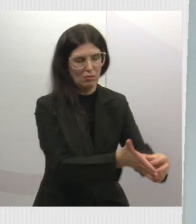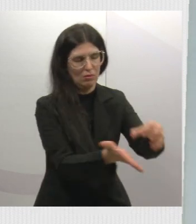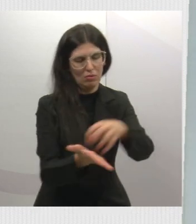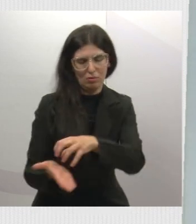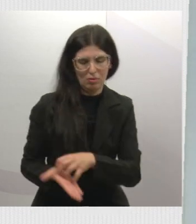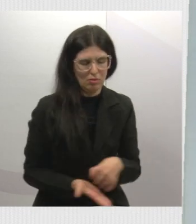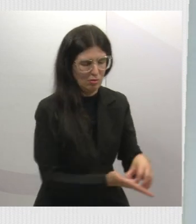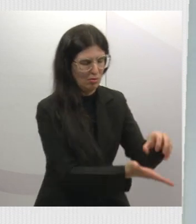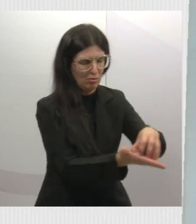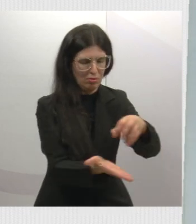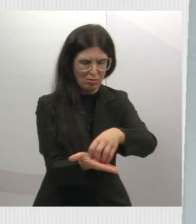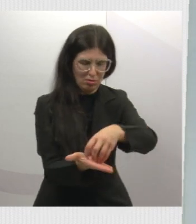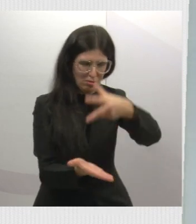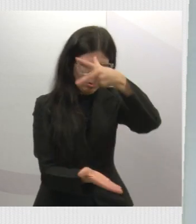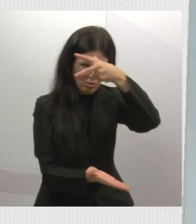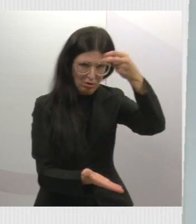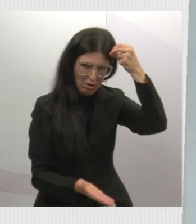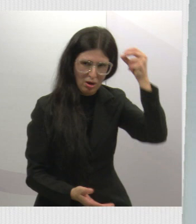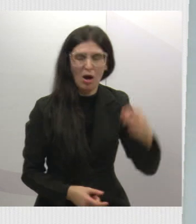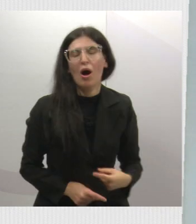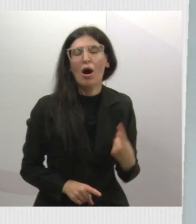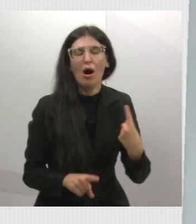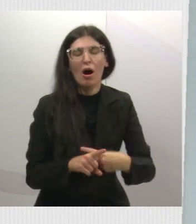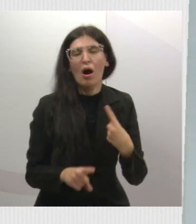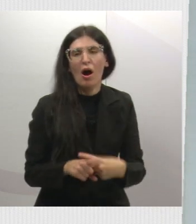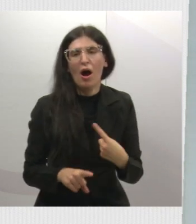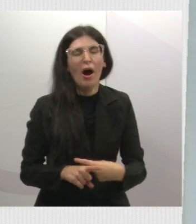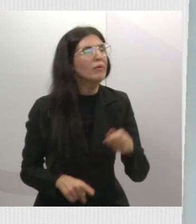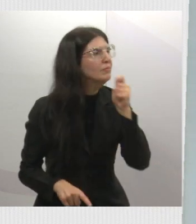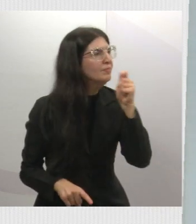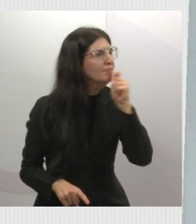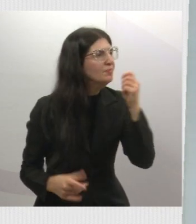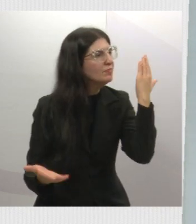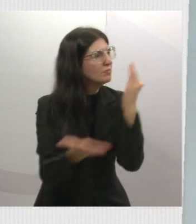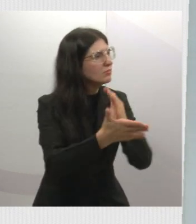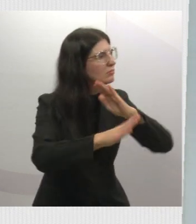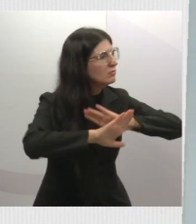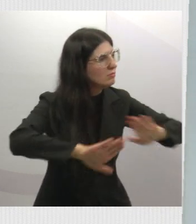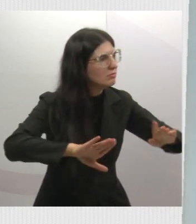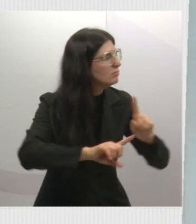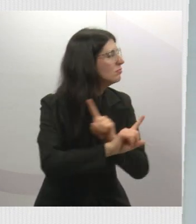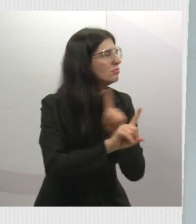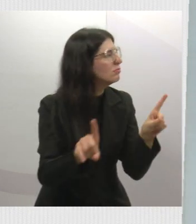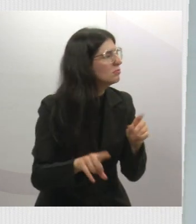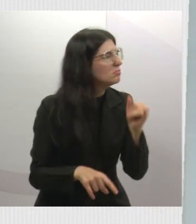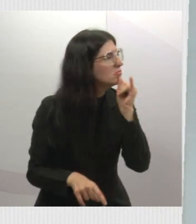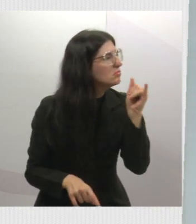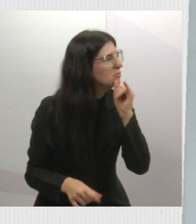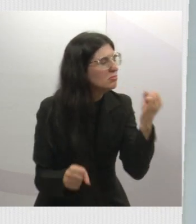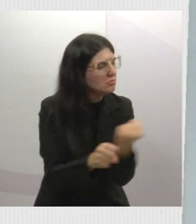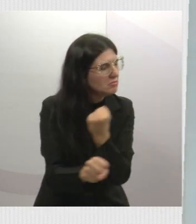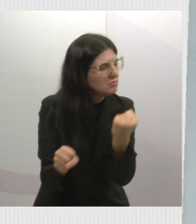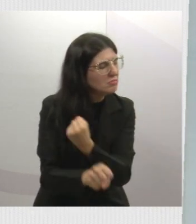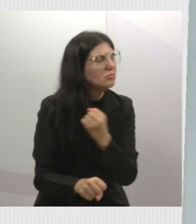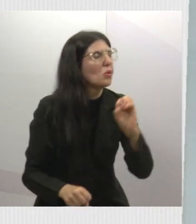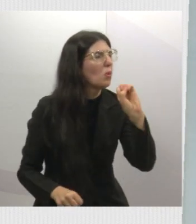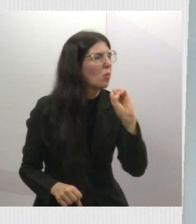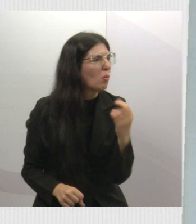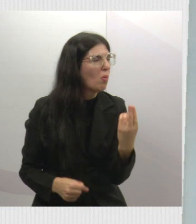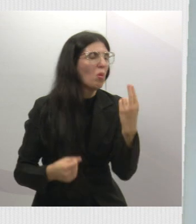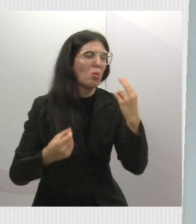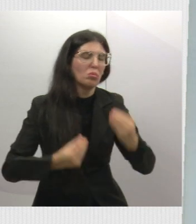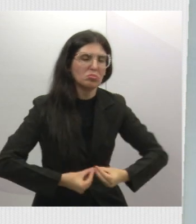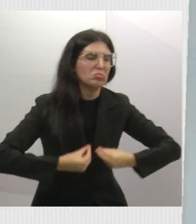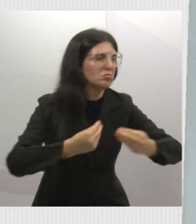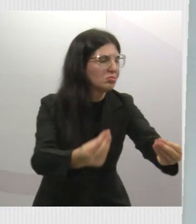para identificar o porquê que ainda esse serviço não foi concluído ou o material não foi entregue.